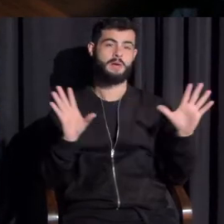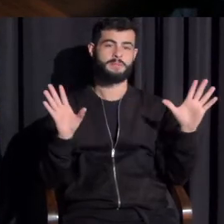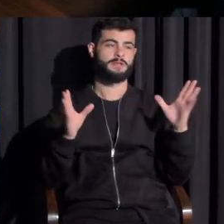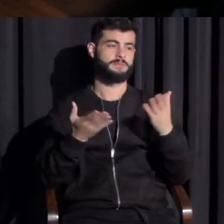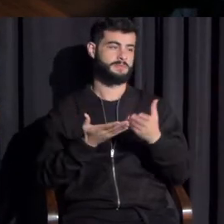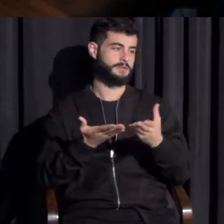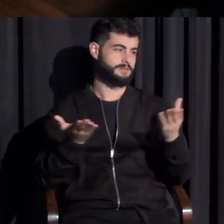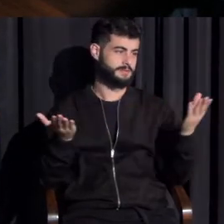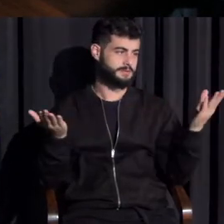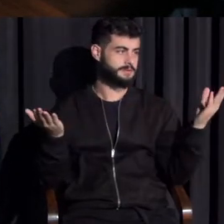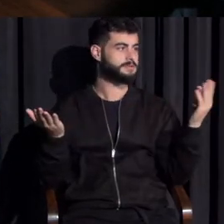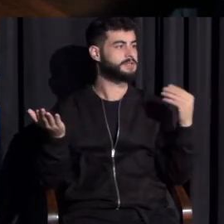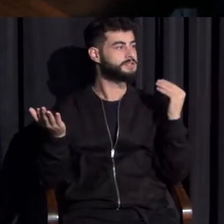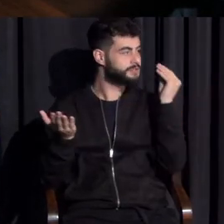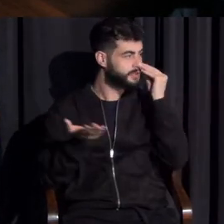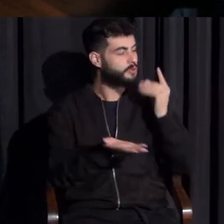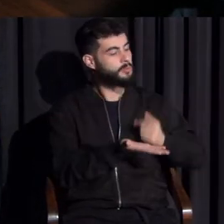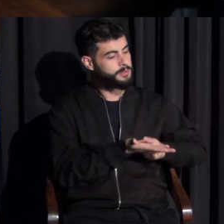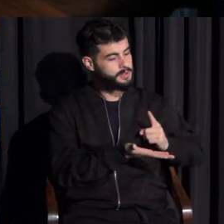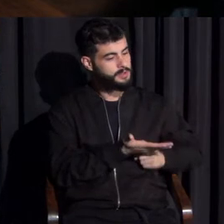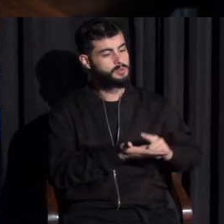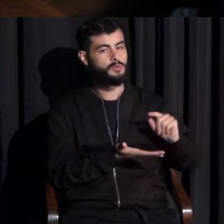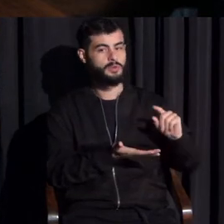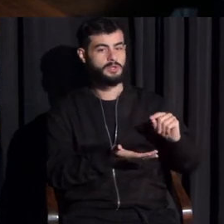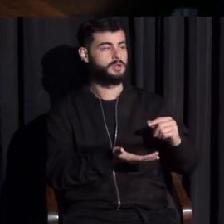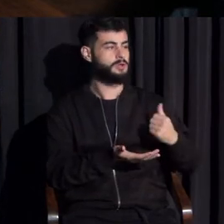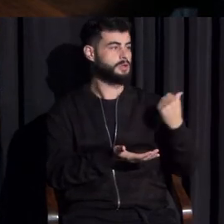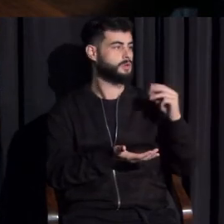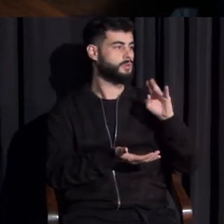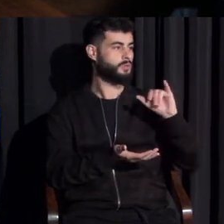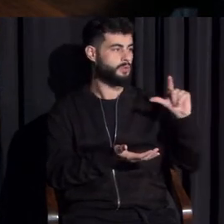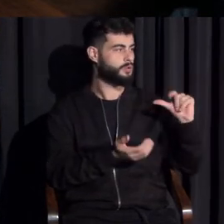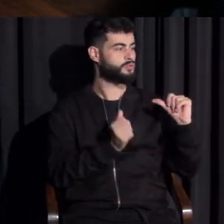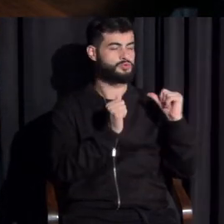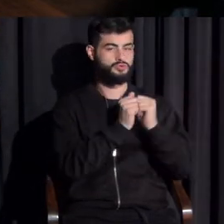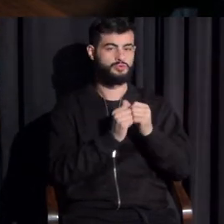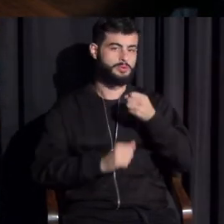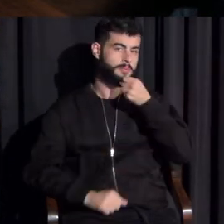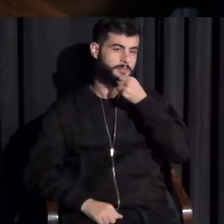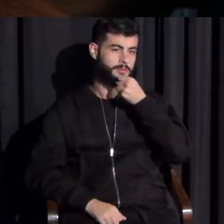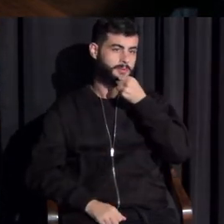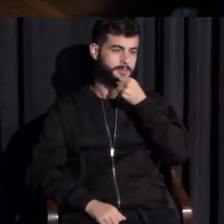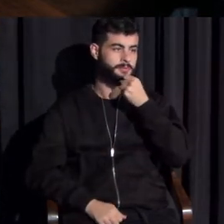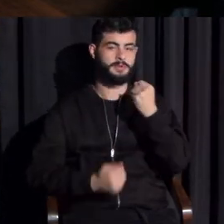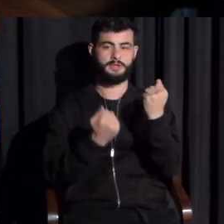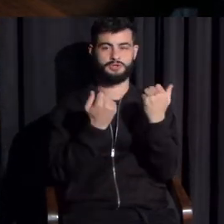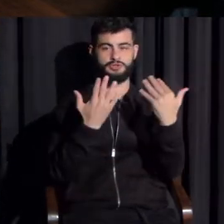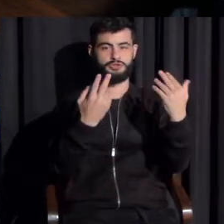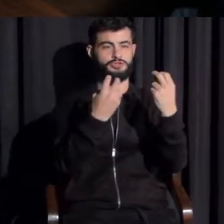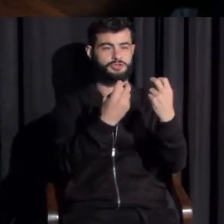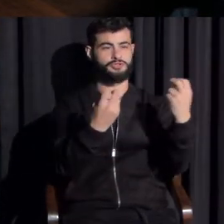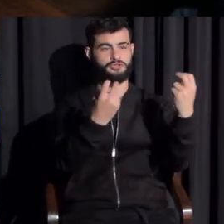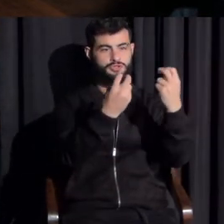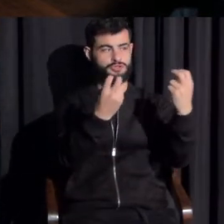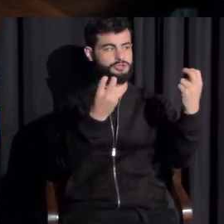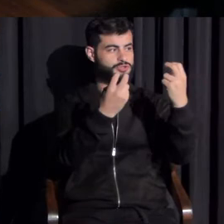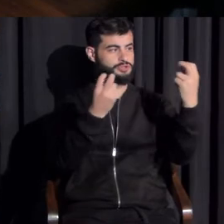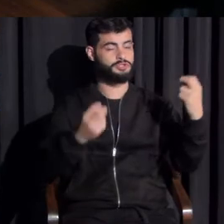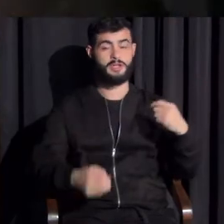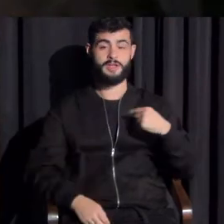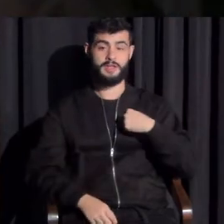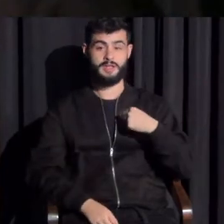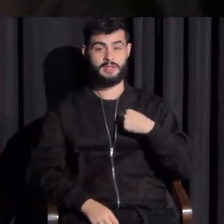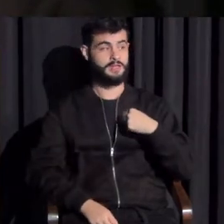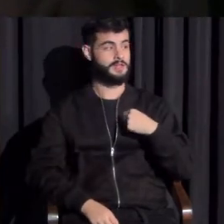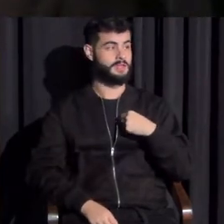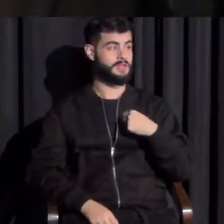estava combinando aqui uma dinâmica que é: o Will fica aqui com o microfone nesse programa de auditório, certo? E eu faço a